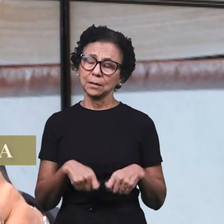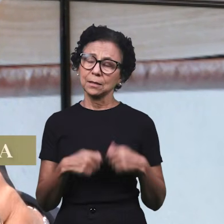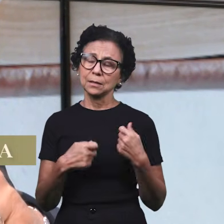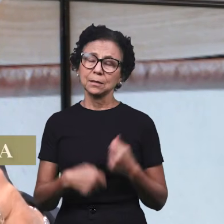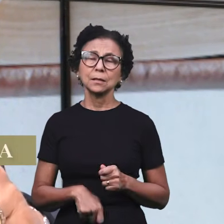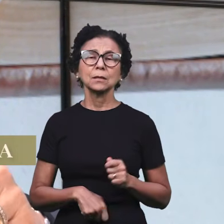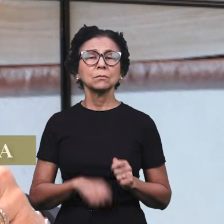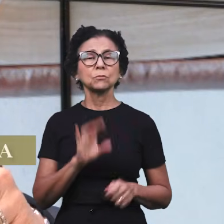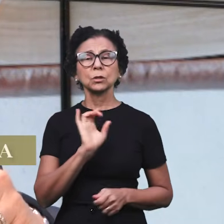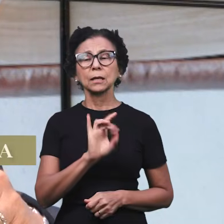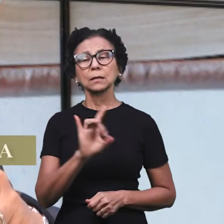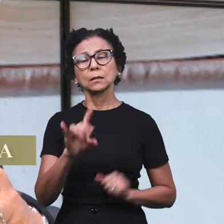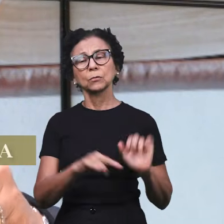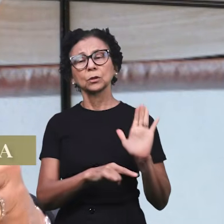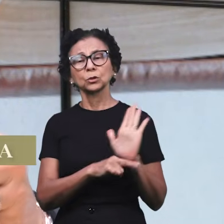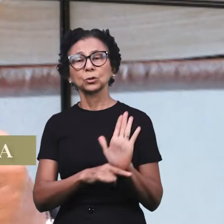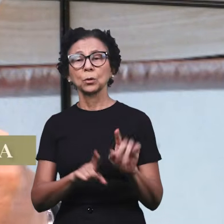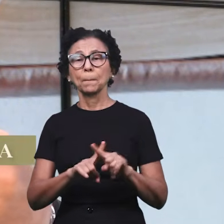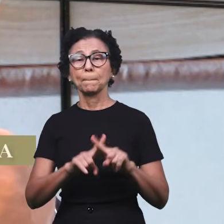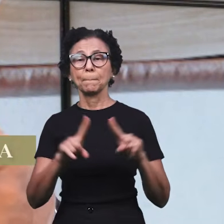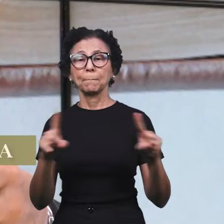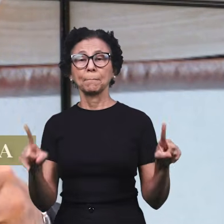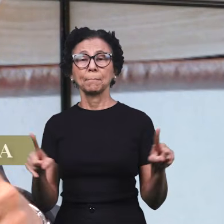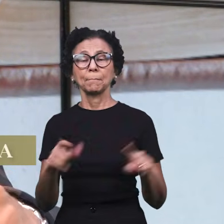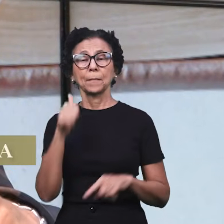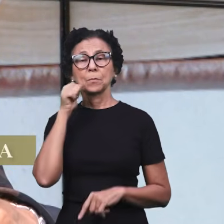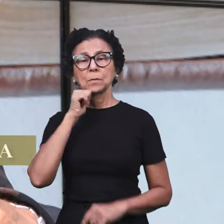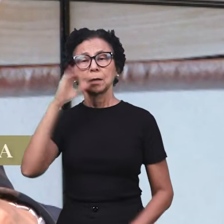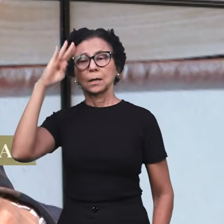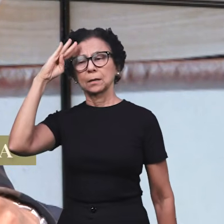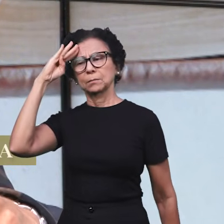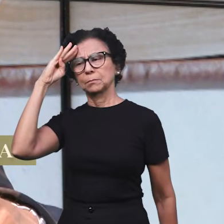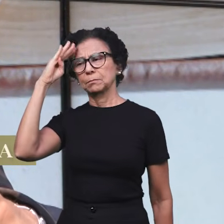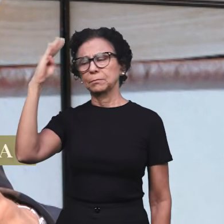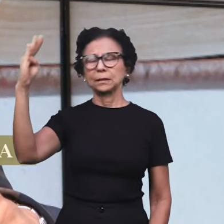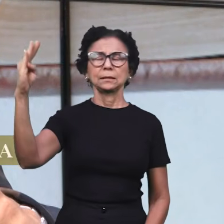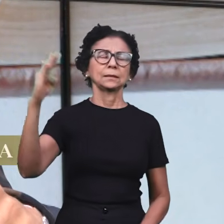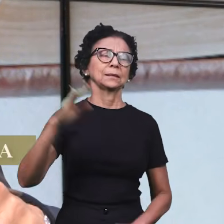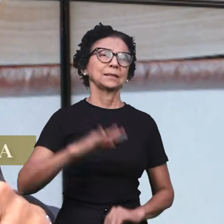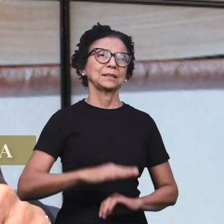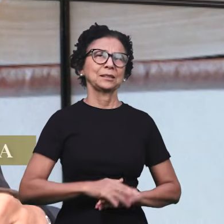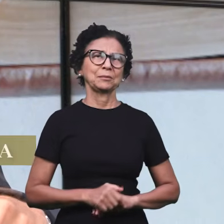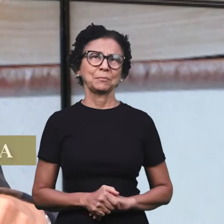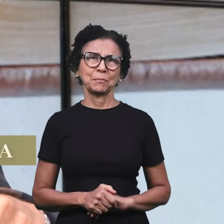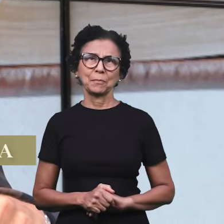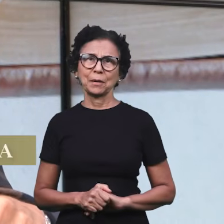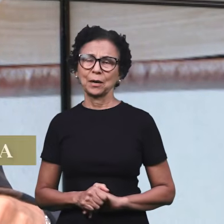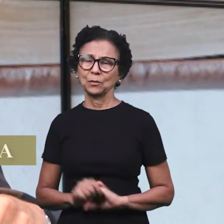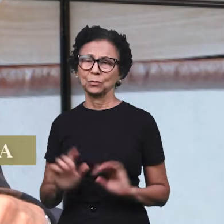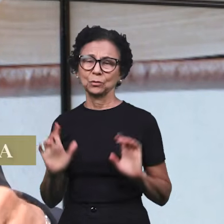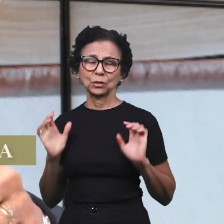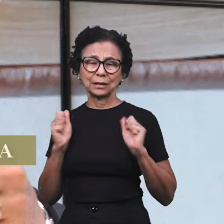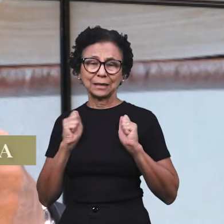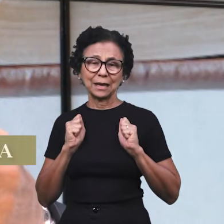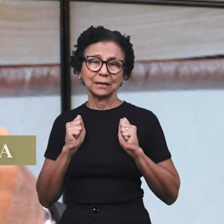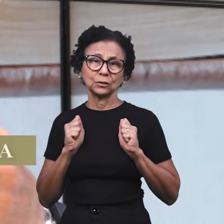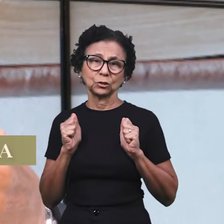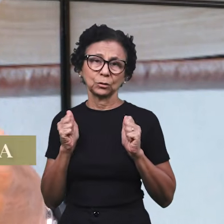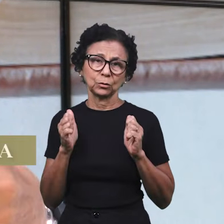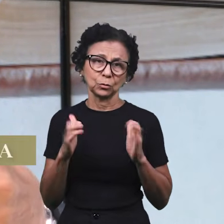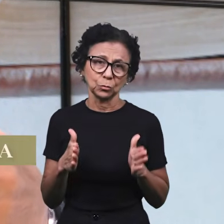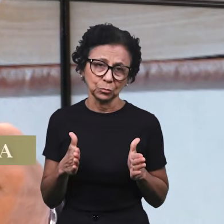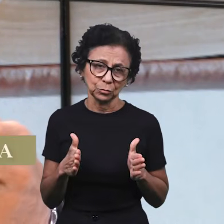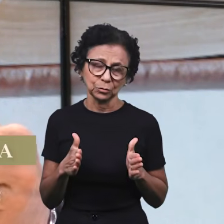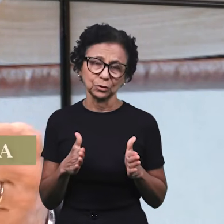Aquela que mexe com todo mundo e que todas as coisas funcionam. Mas isso deve ser feito com leveza e deve ter